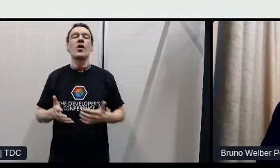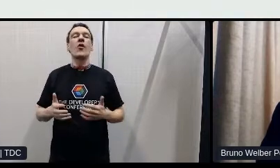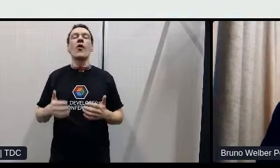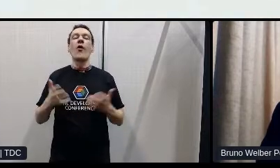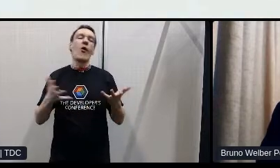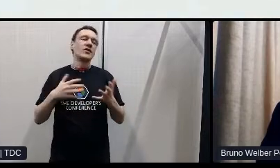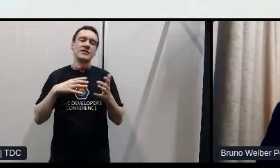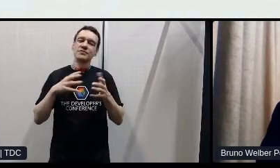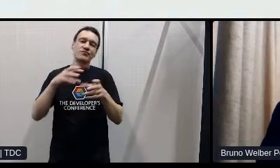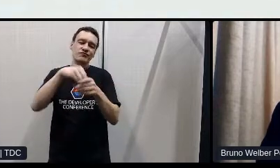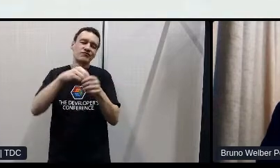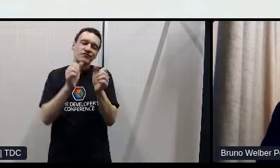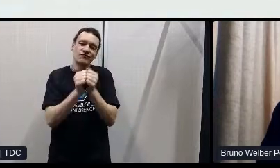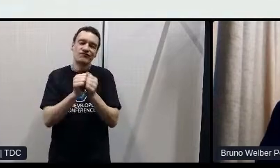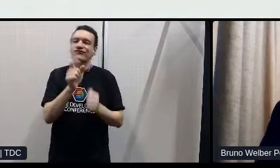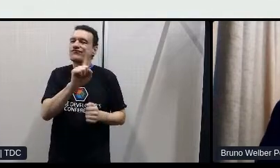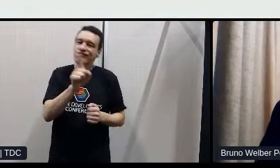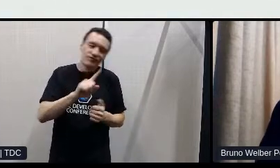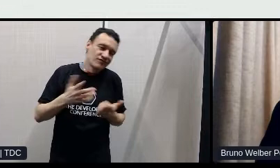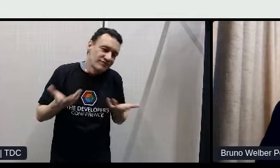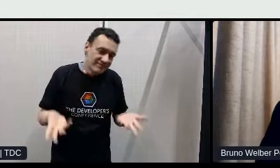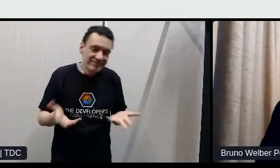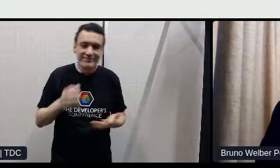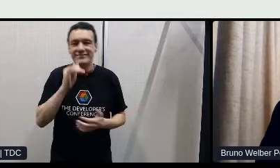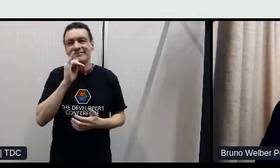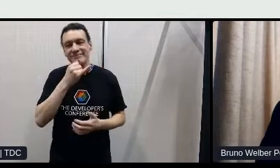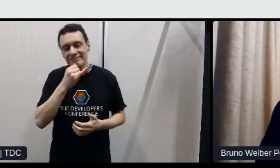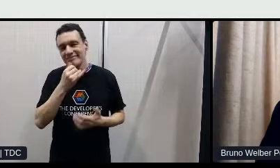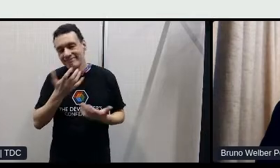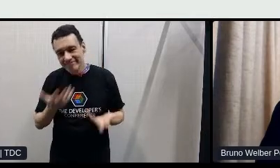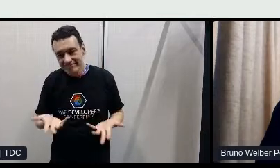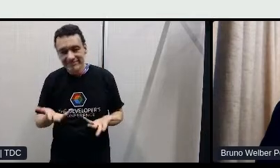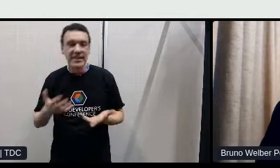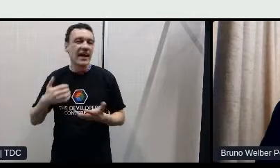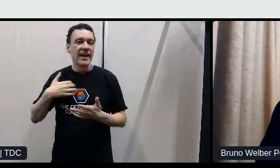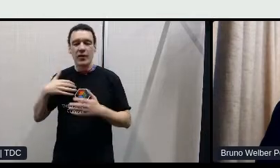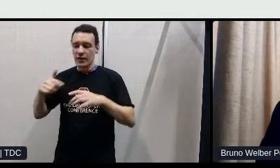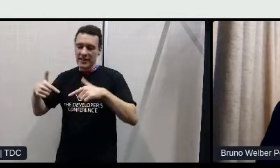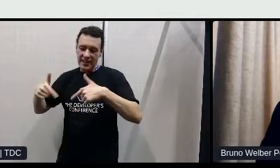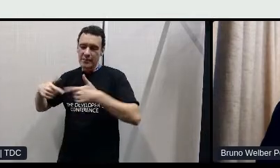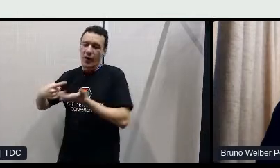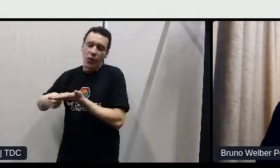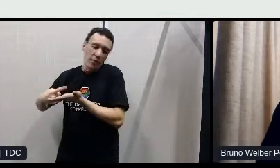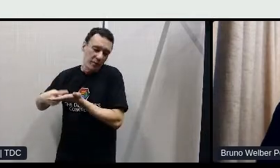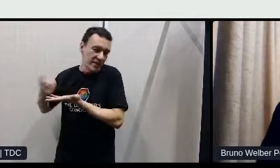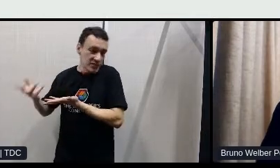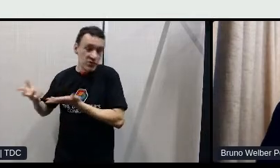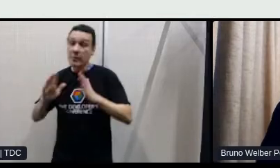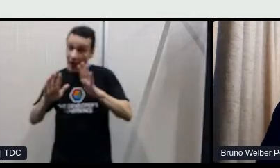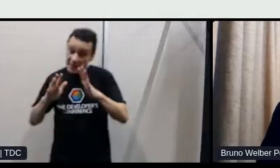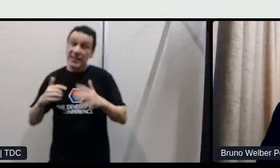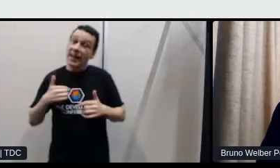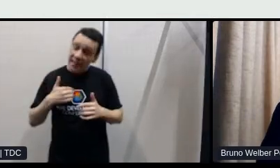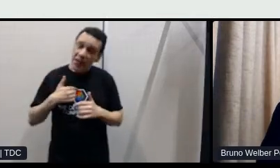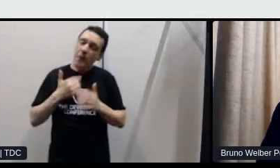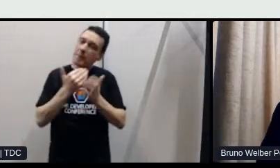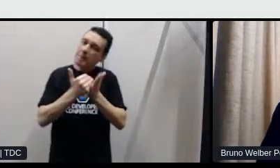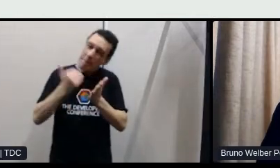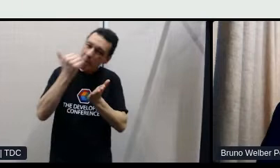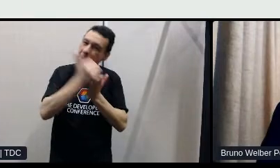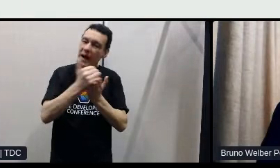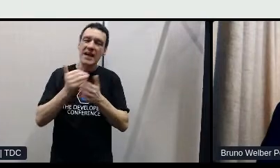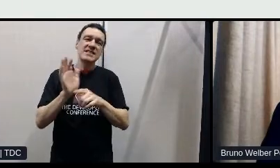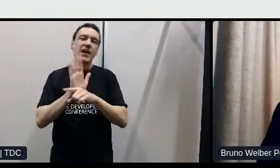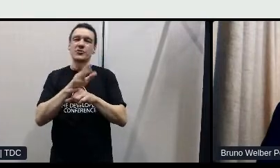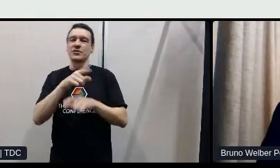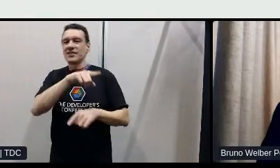meus colegas coordenadores, mas devido a compromissos no trabalho, mas cá estou eu, além de coordenar, ter o grande